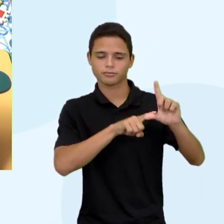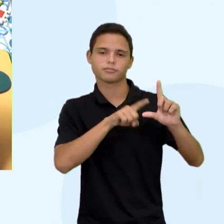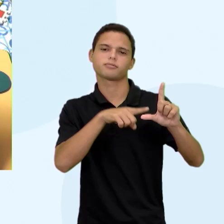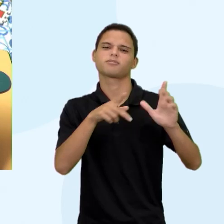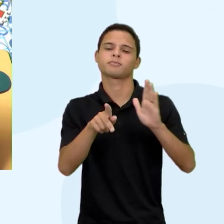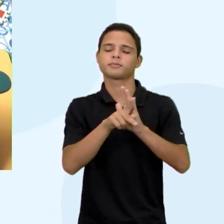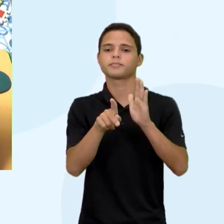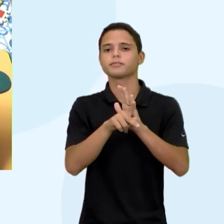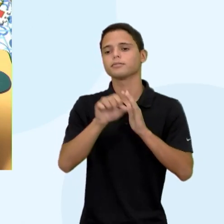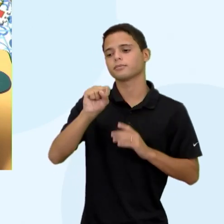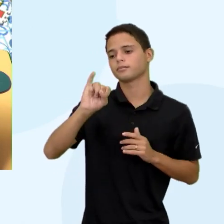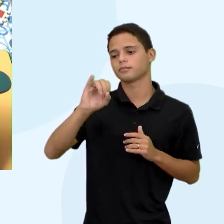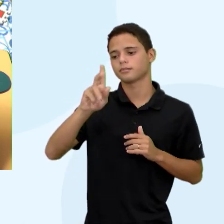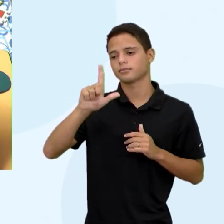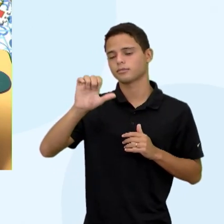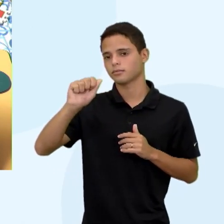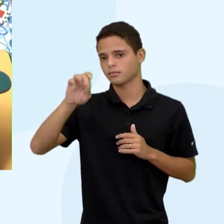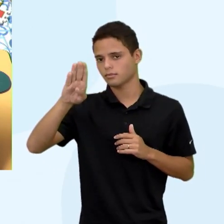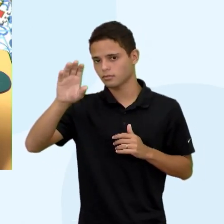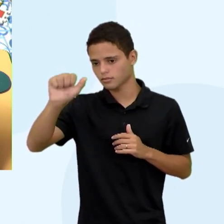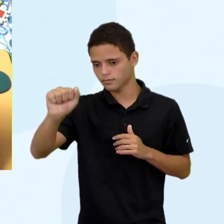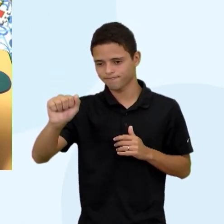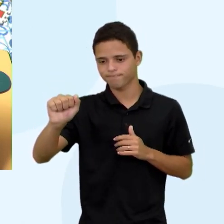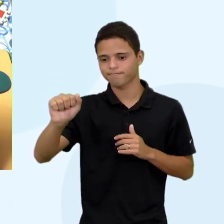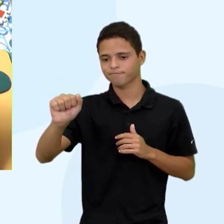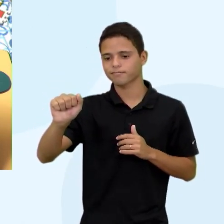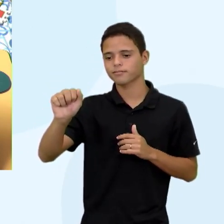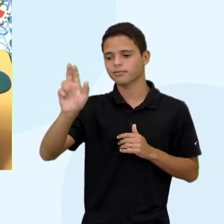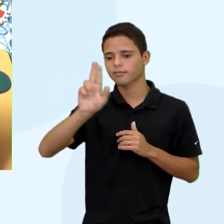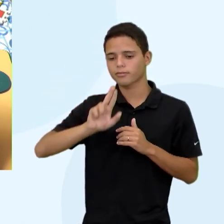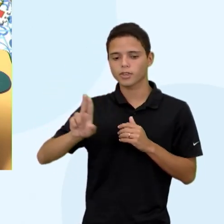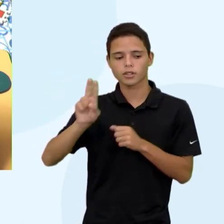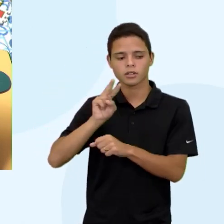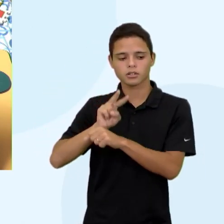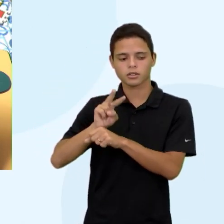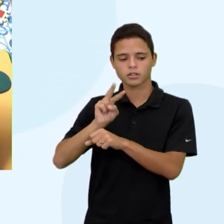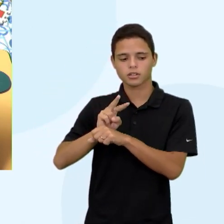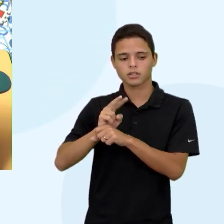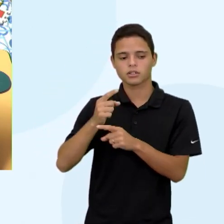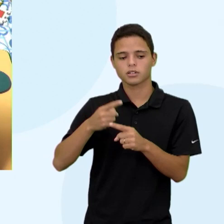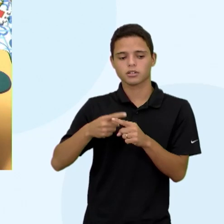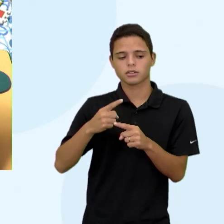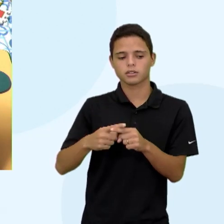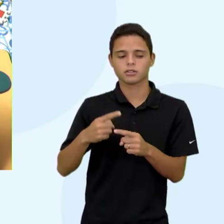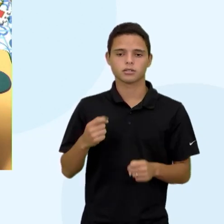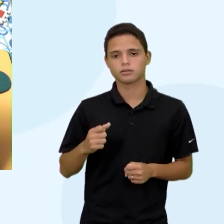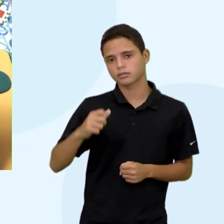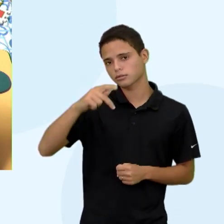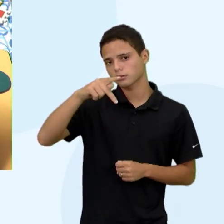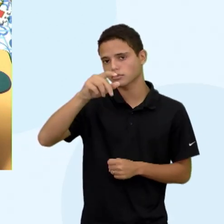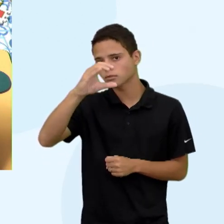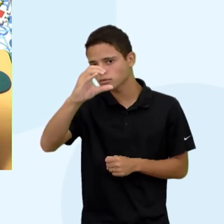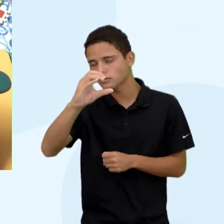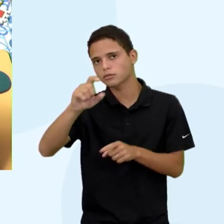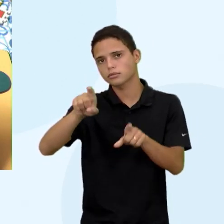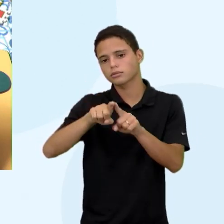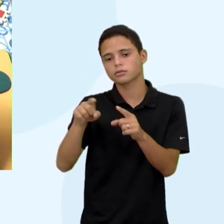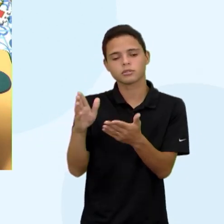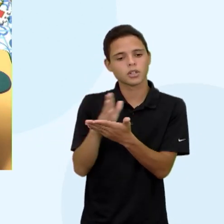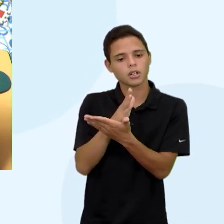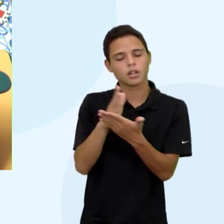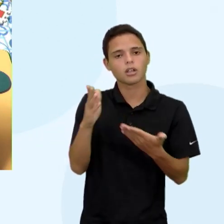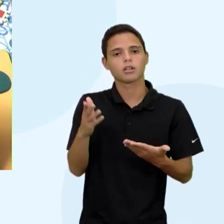e sílabas em EVA, plastifiquei, porque o PC e alguns alunos